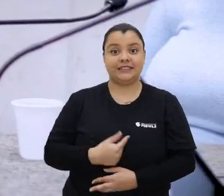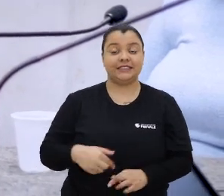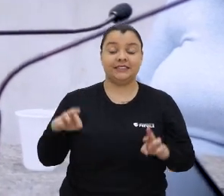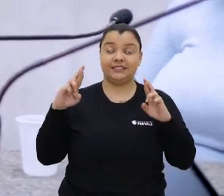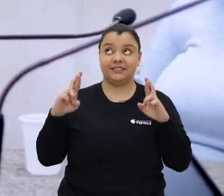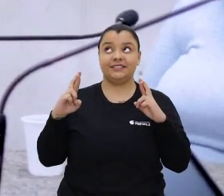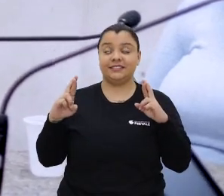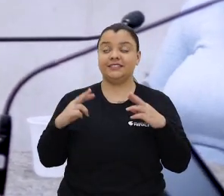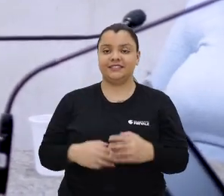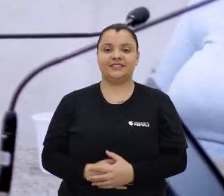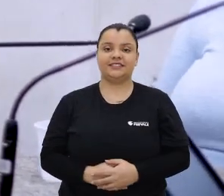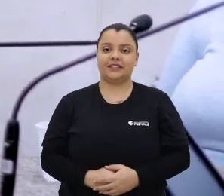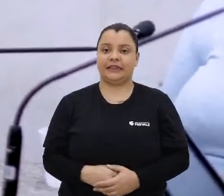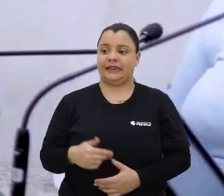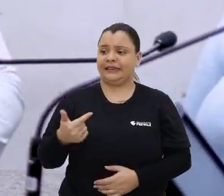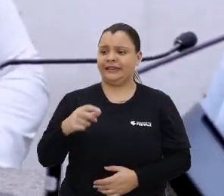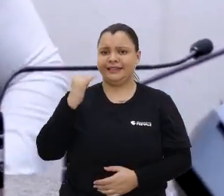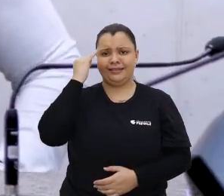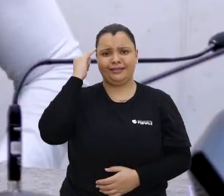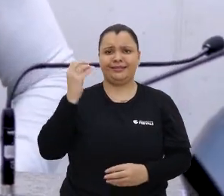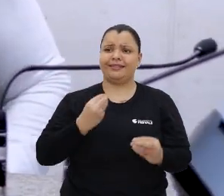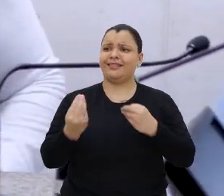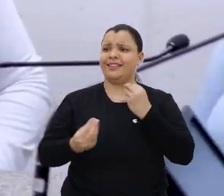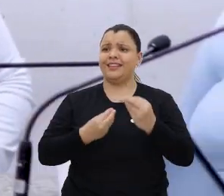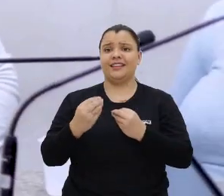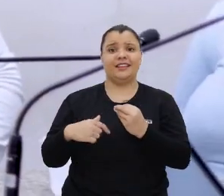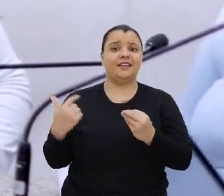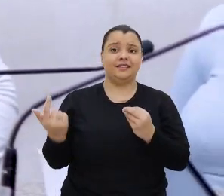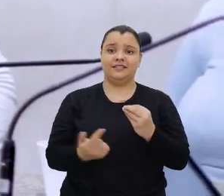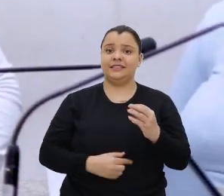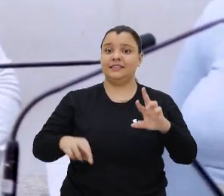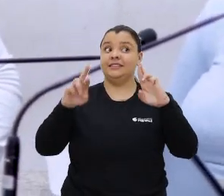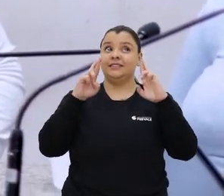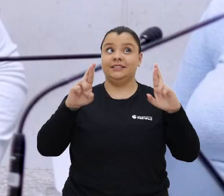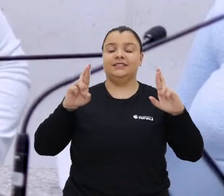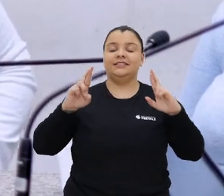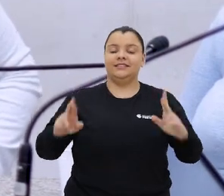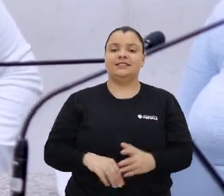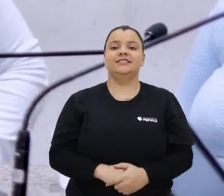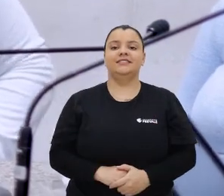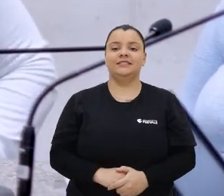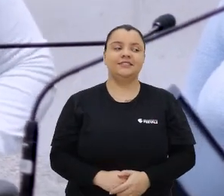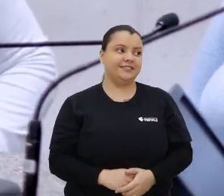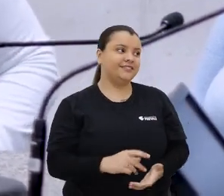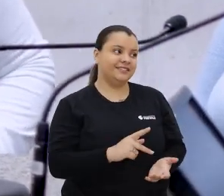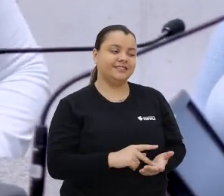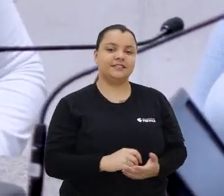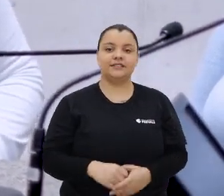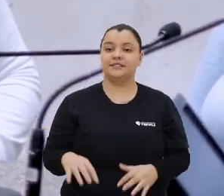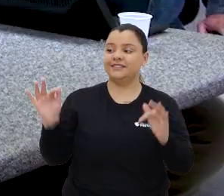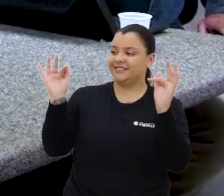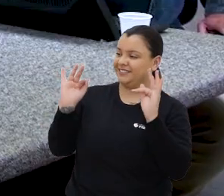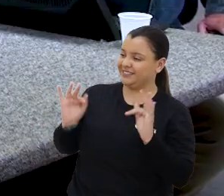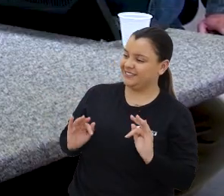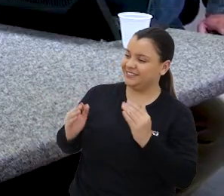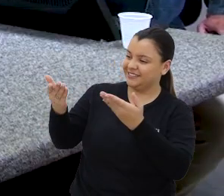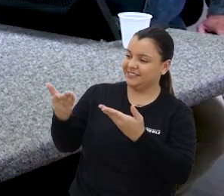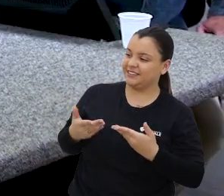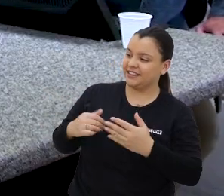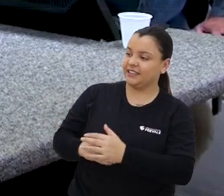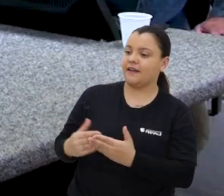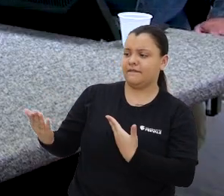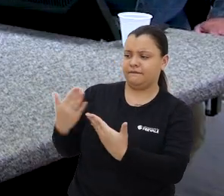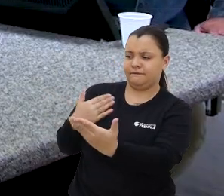algum, Márcio. Não tem ideia de quanto o povo aí tá te esperando aí. É verdade. Fico feliz pelo convite. Com certeza que vai